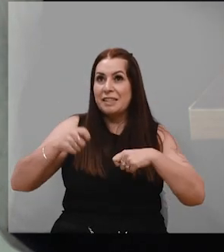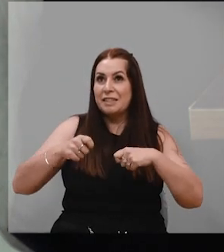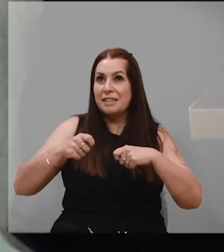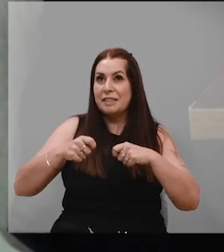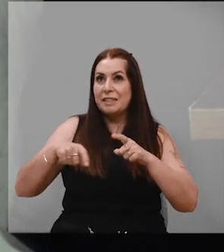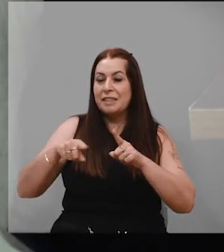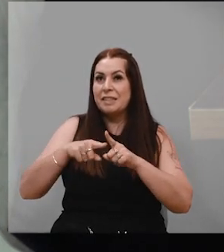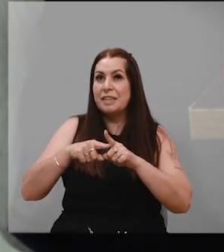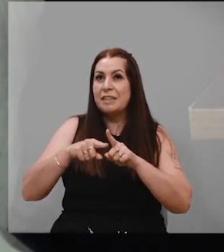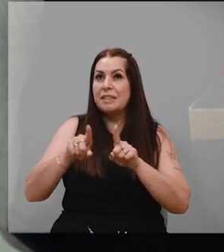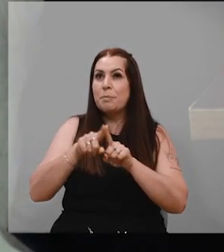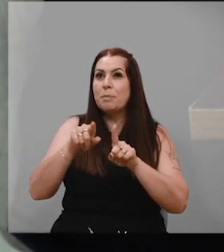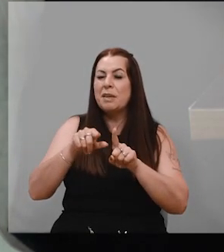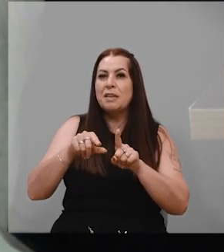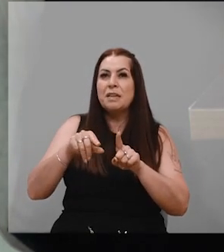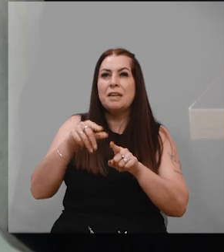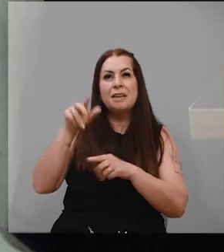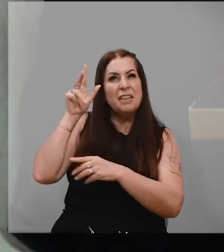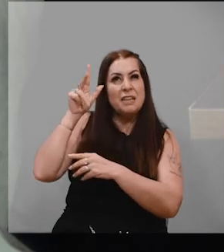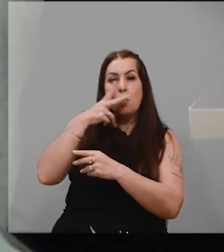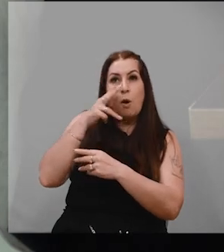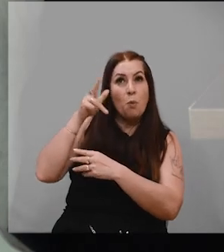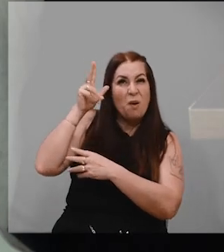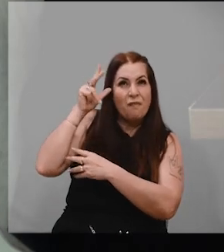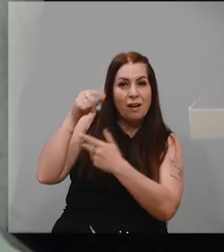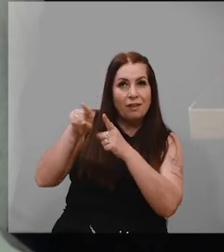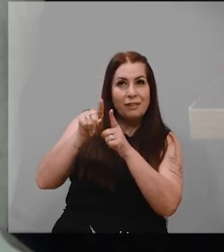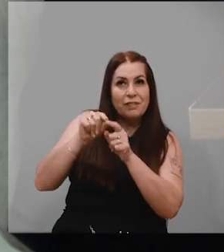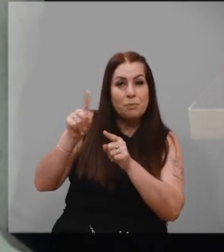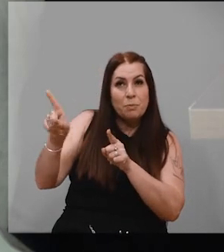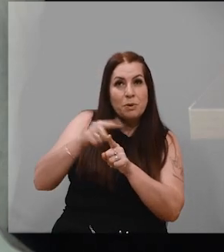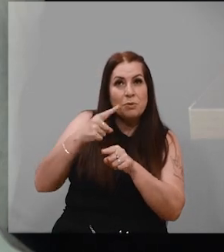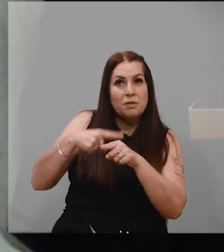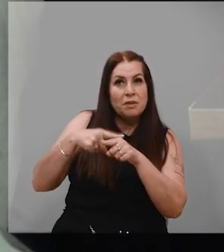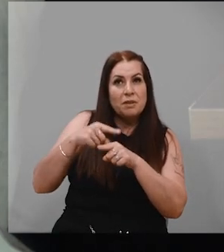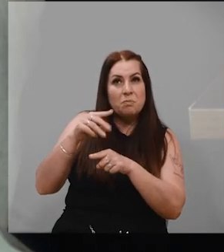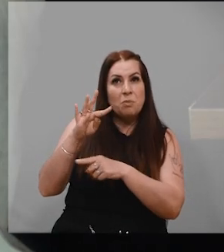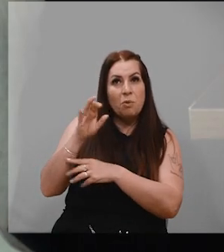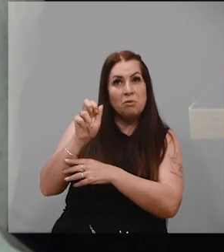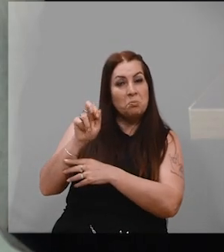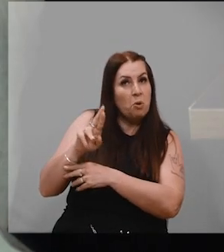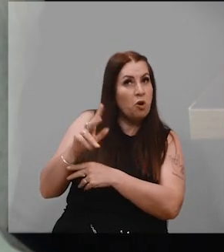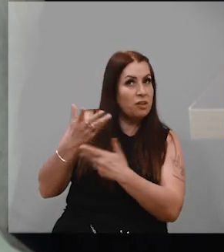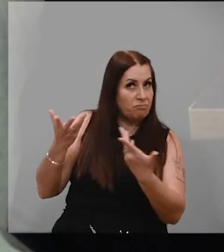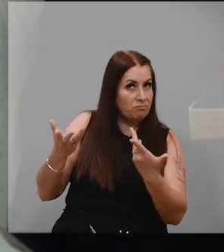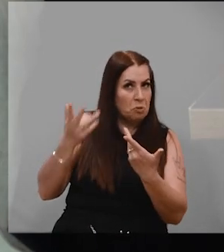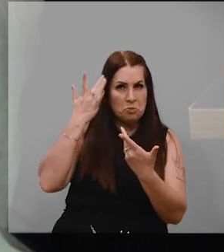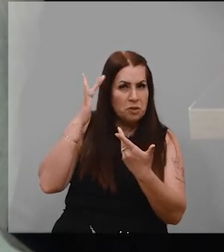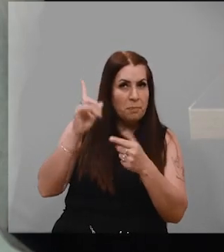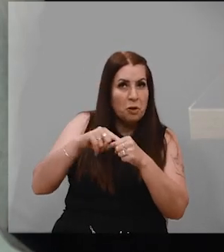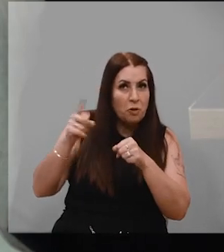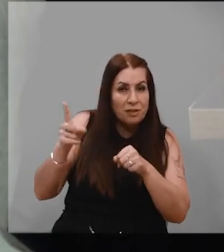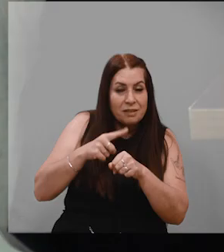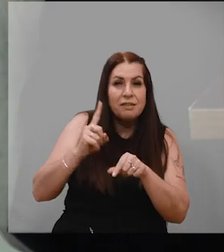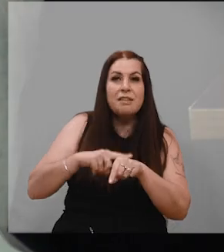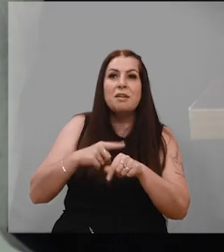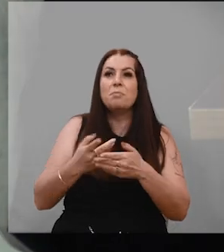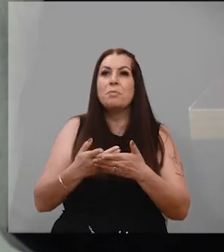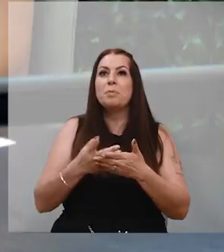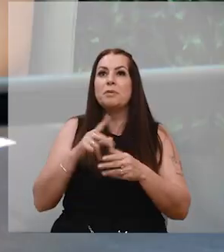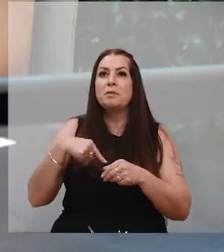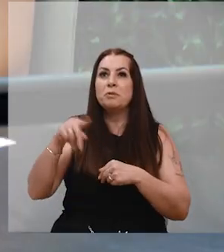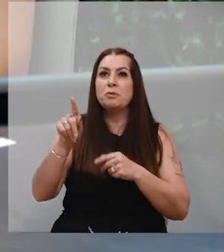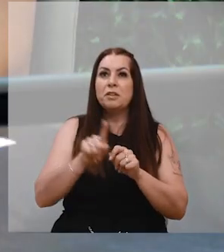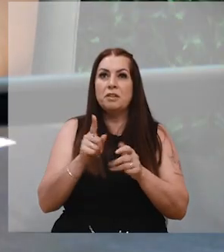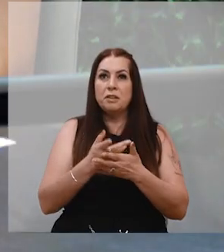pelo menor tempo, né, a questão aí do tambor. Então, super legal também a gente ter essa possibilidade de ir ao encontro